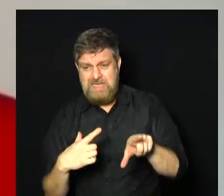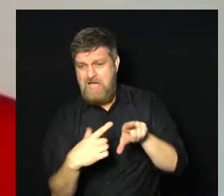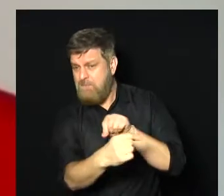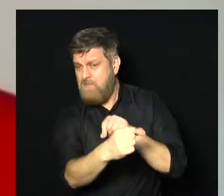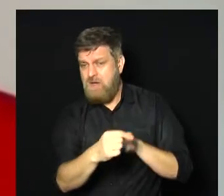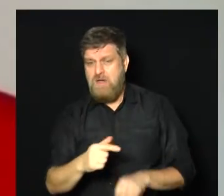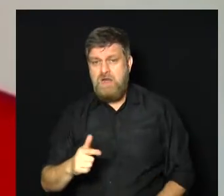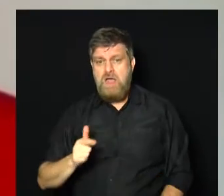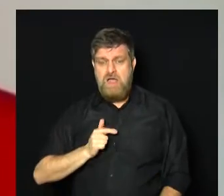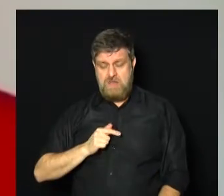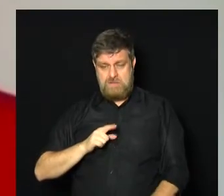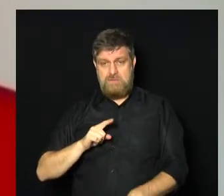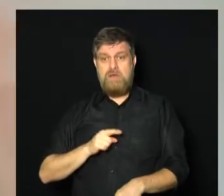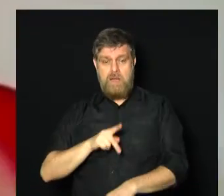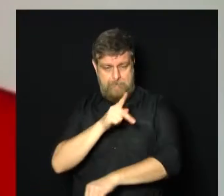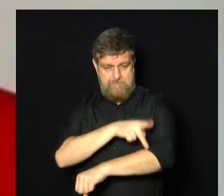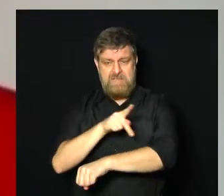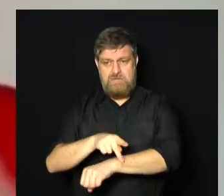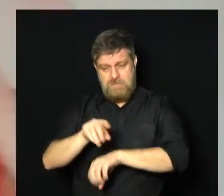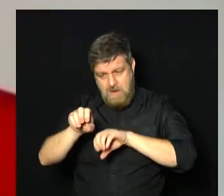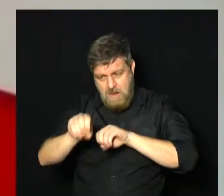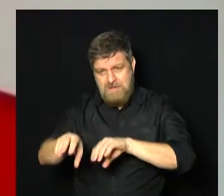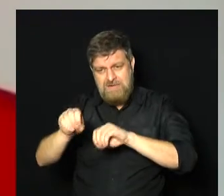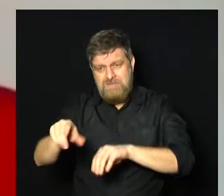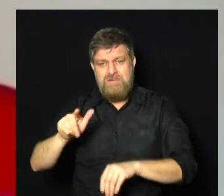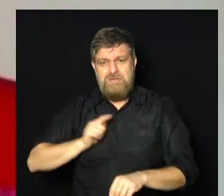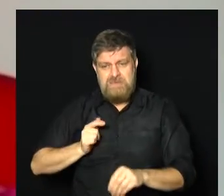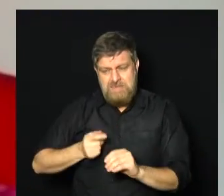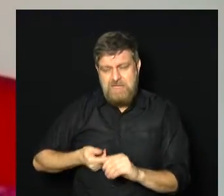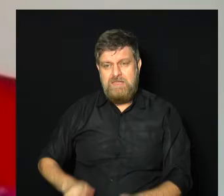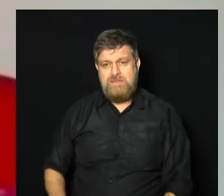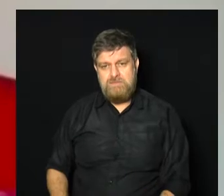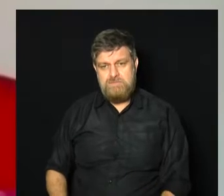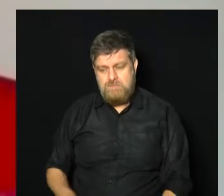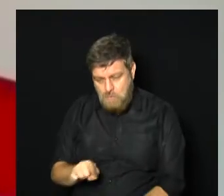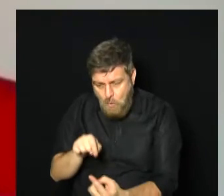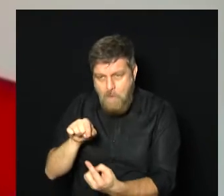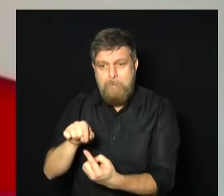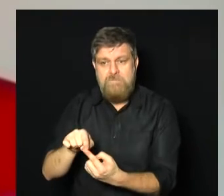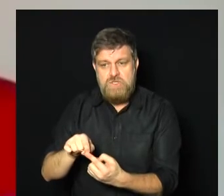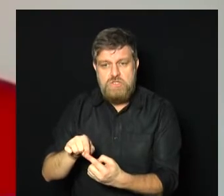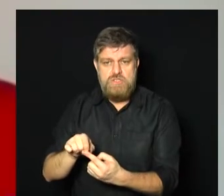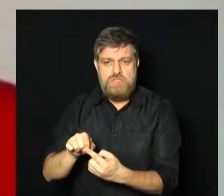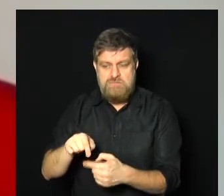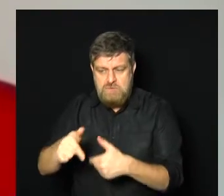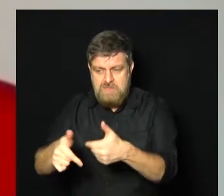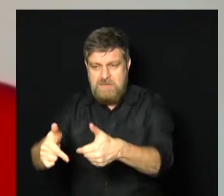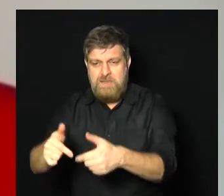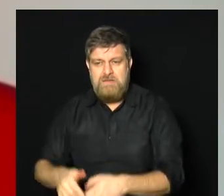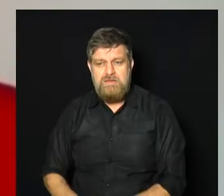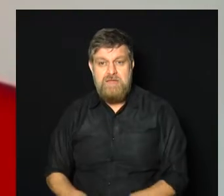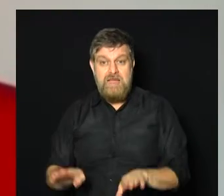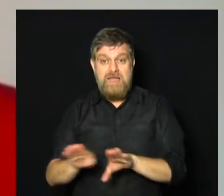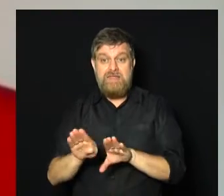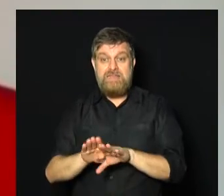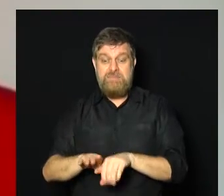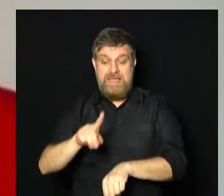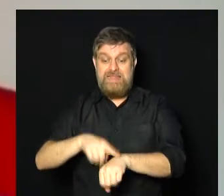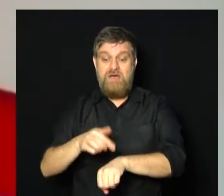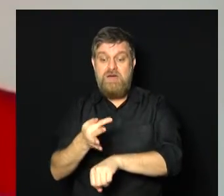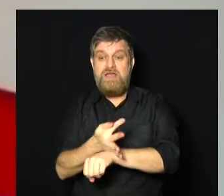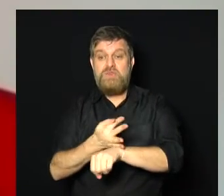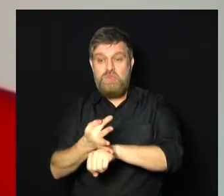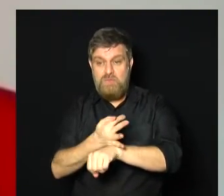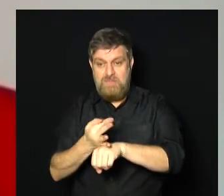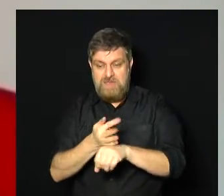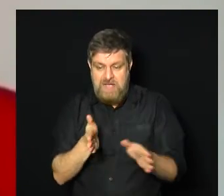fundamentalmente pedagógico, com sentido, né? Enfim, aí essa questão, ela aparece também no recesso. No meio